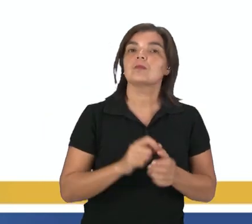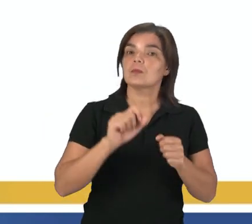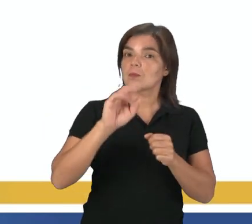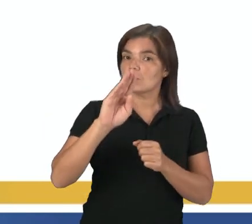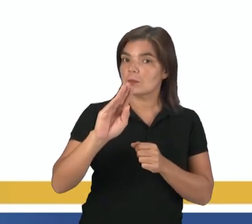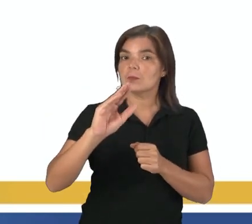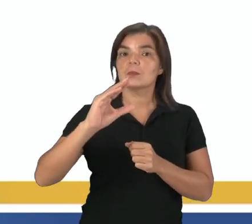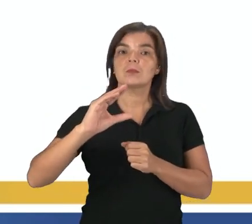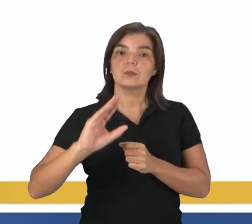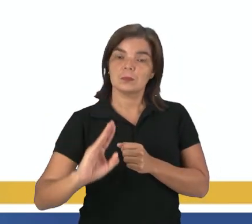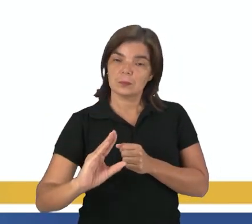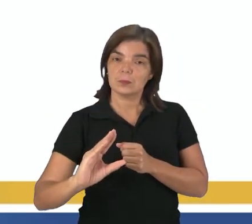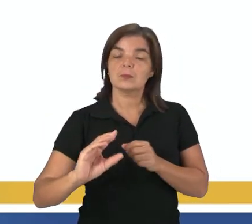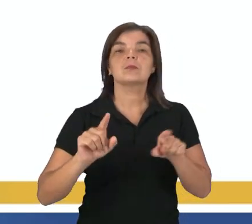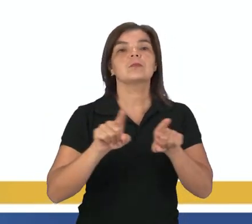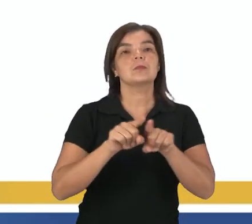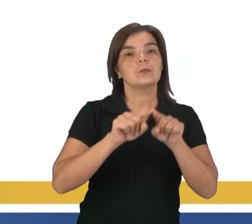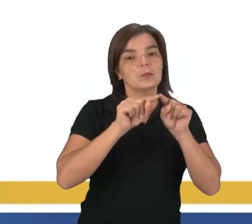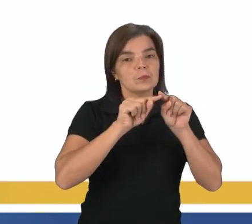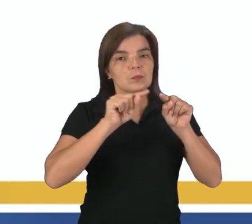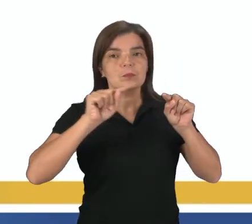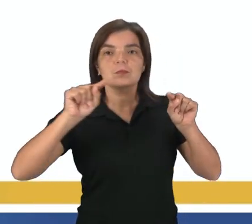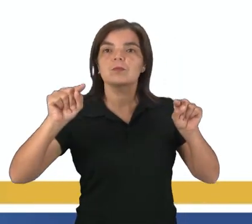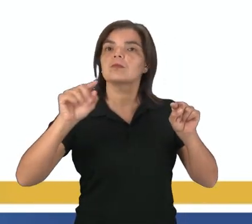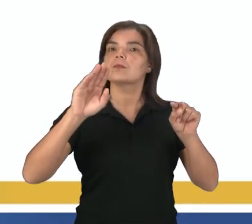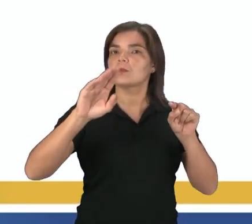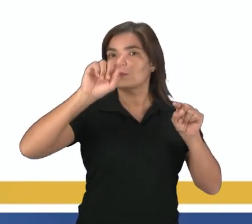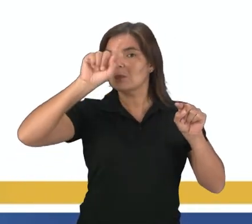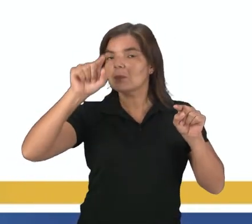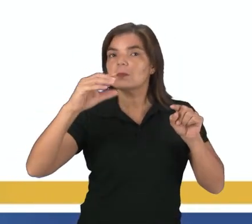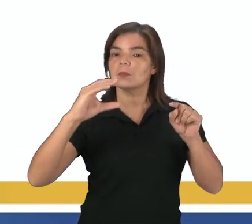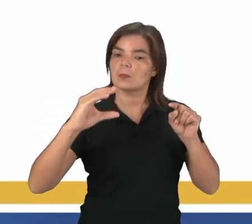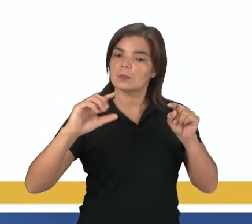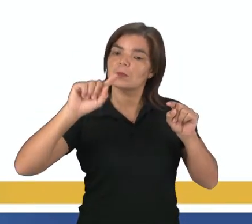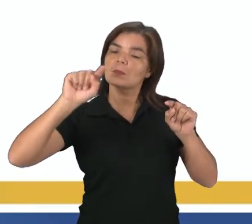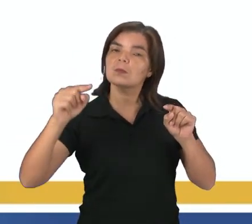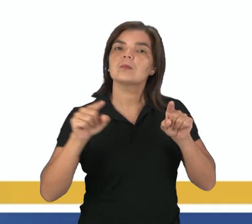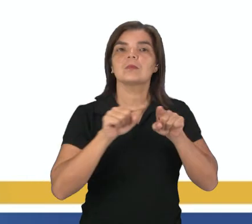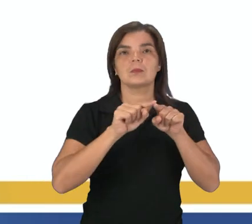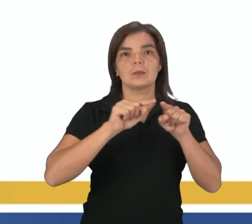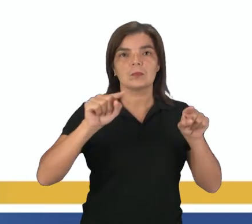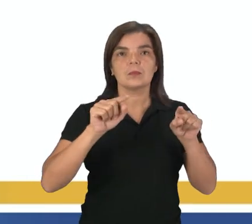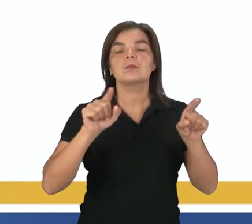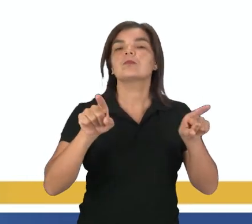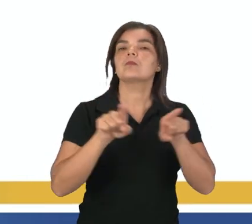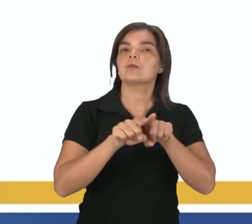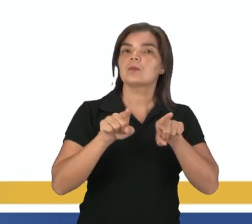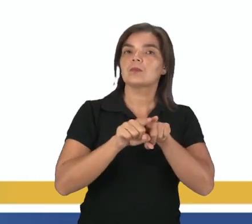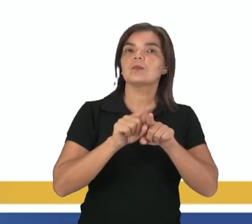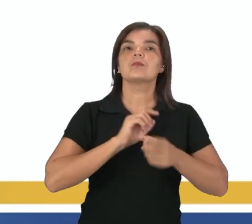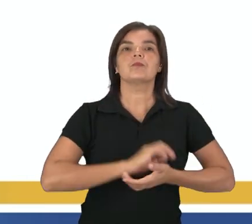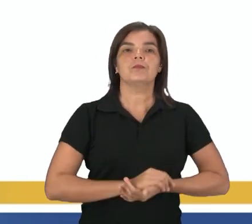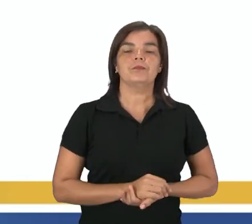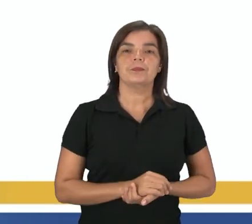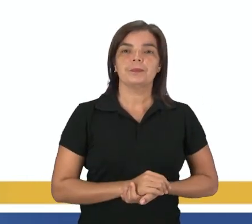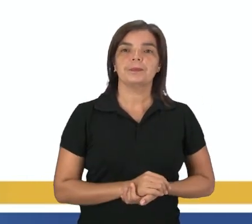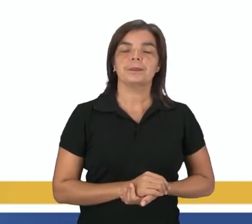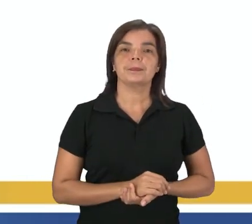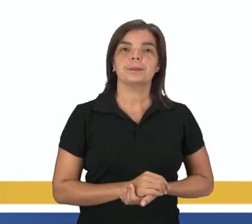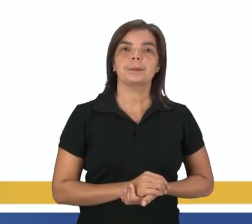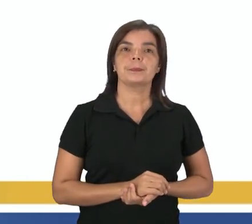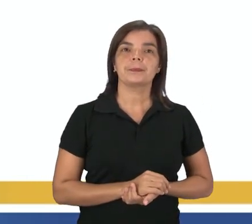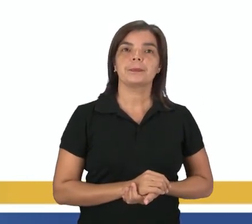com B e C também. Eu vou pegar uma reta que seja paralela ao meu vetor V,